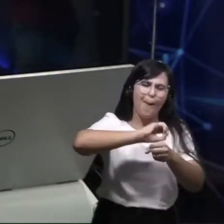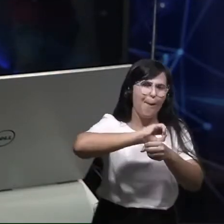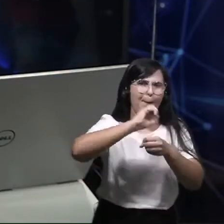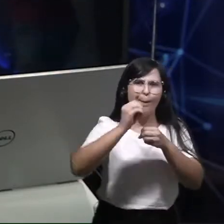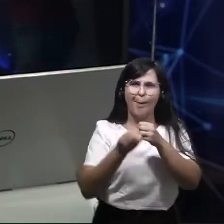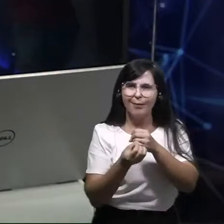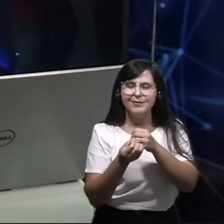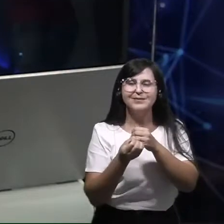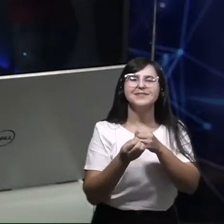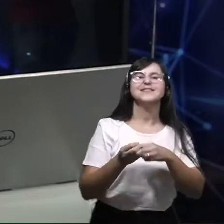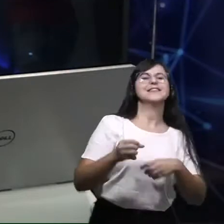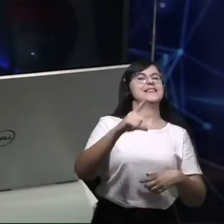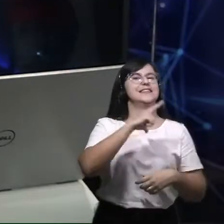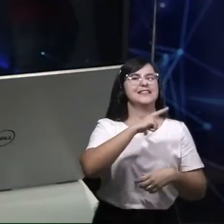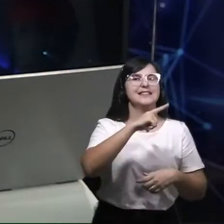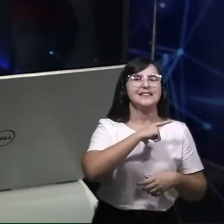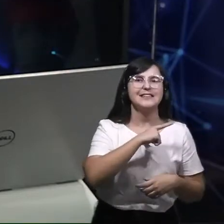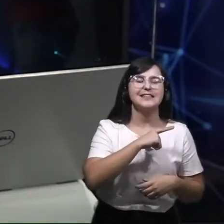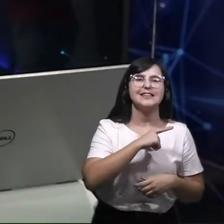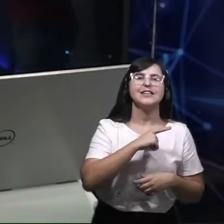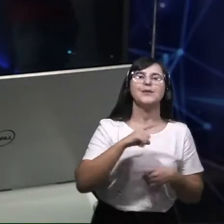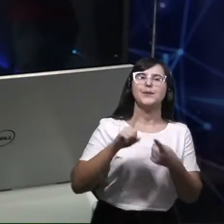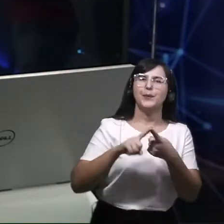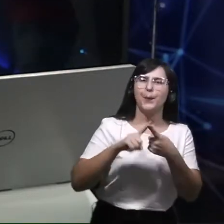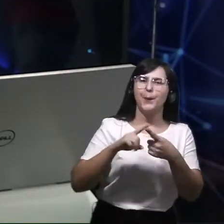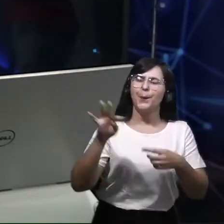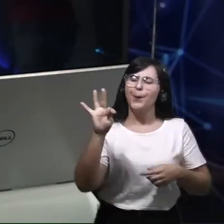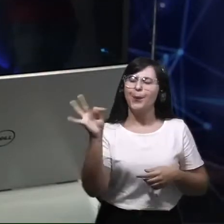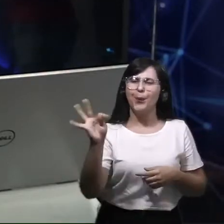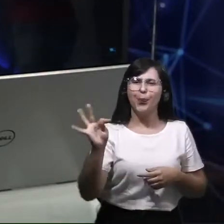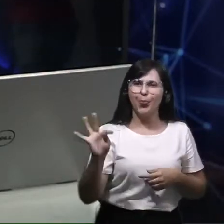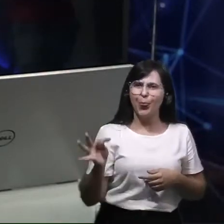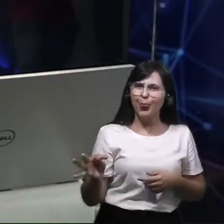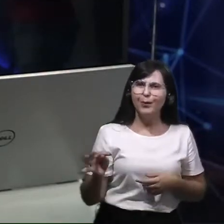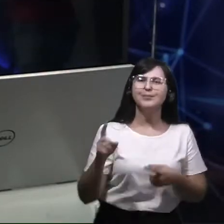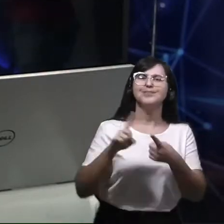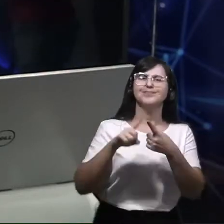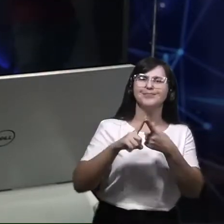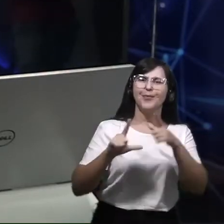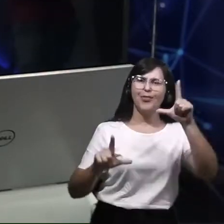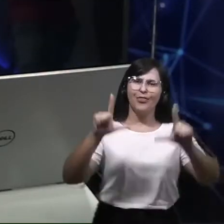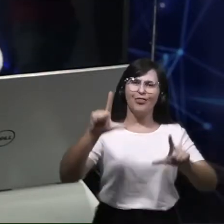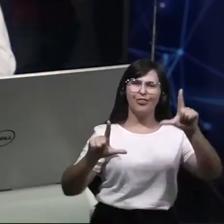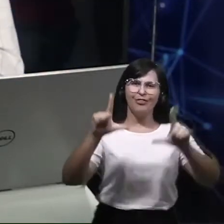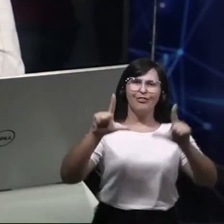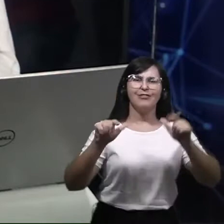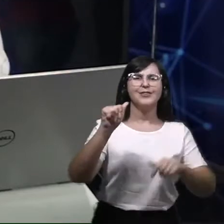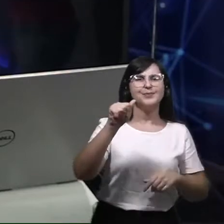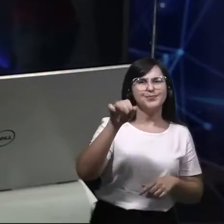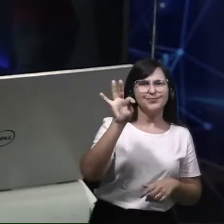nesse momento, blog do Evandro Lins em Toritama, TV Atitude Agreste em